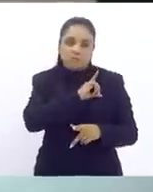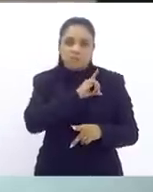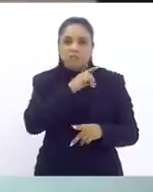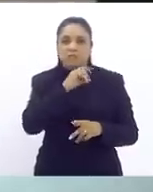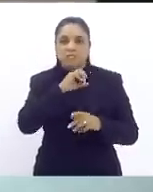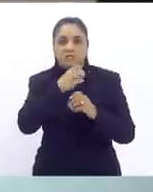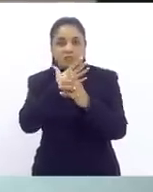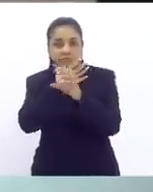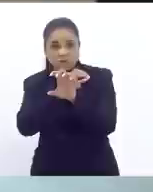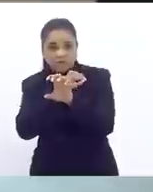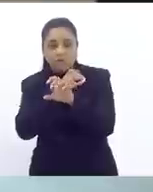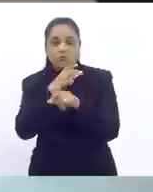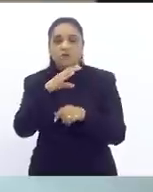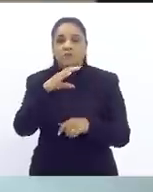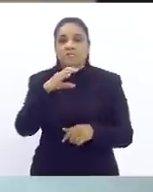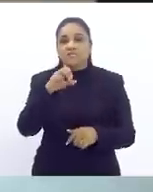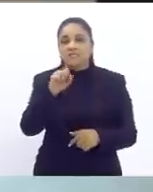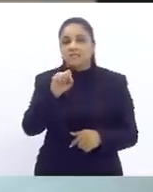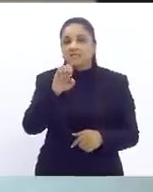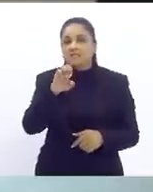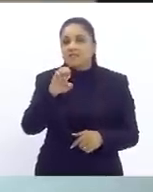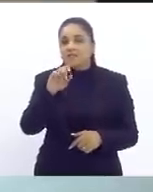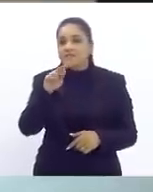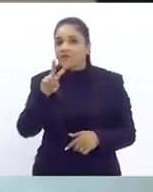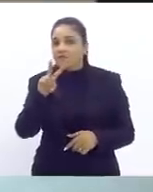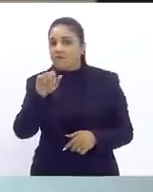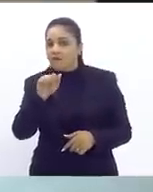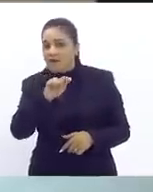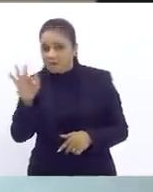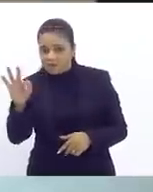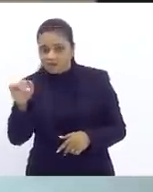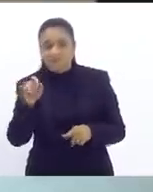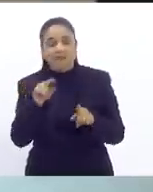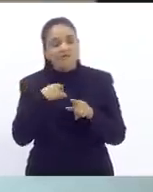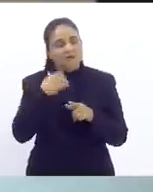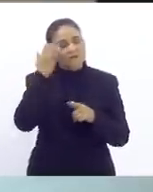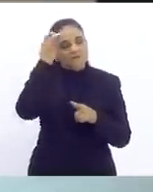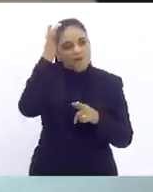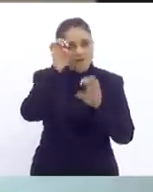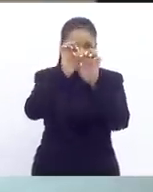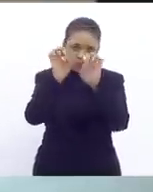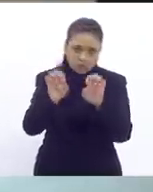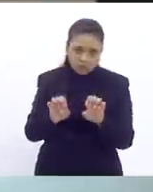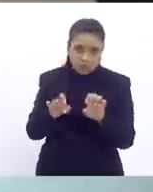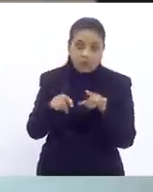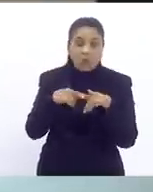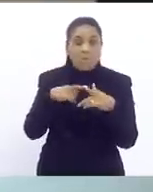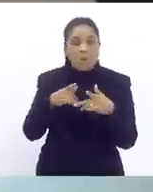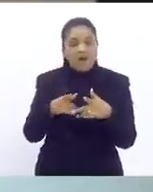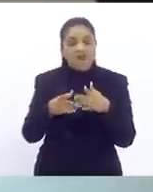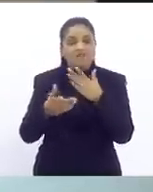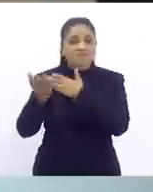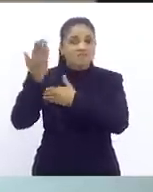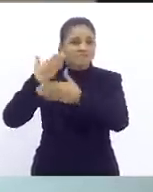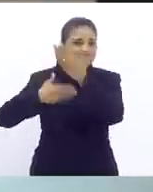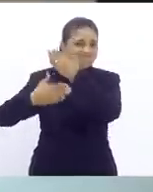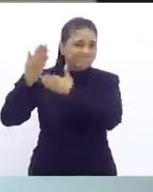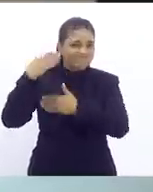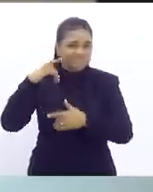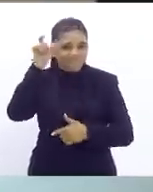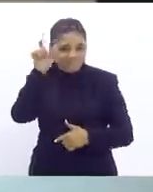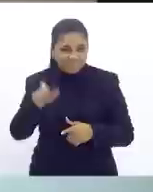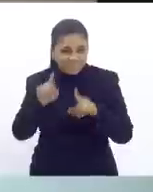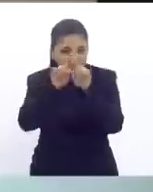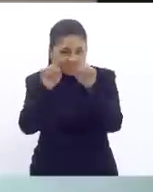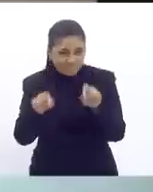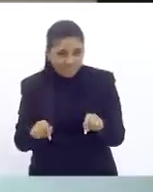é estruturada e se tem se tem uma maior facilidade mas Lembrando que os servidores mais antigos Tem muitas parcelas